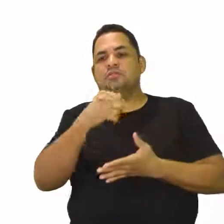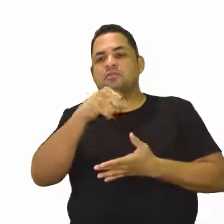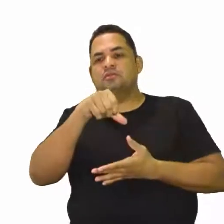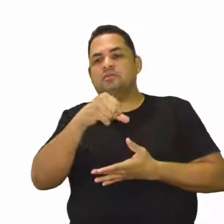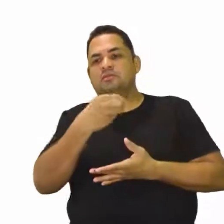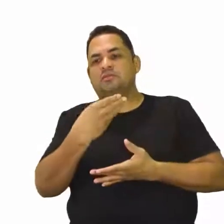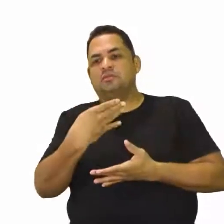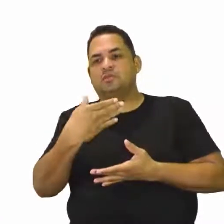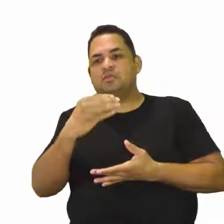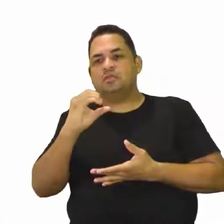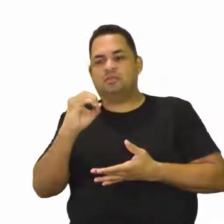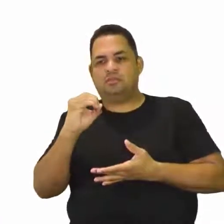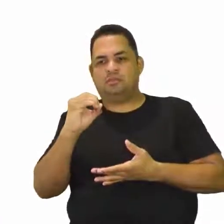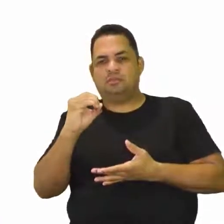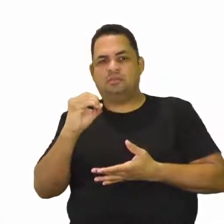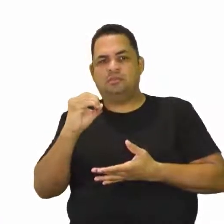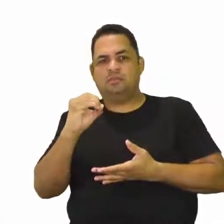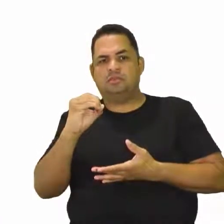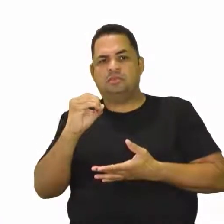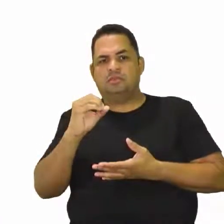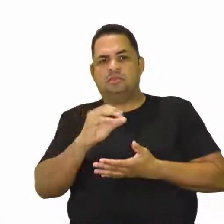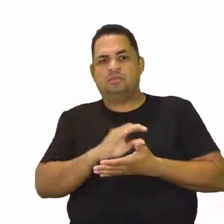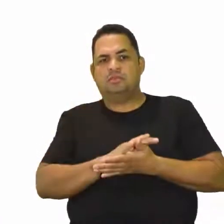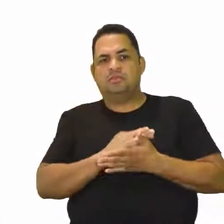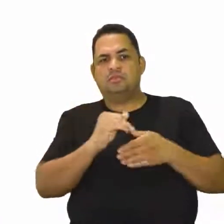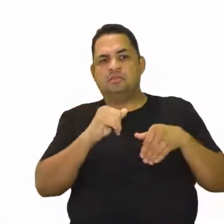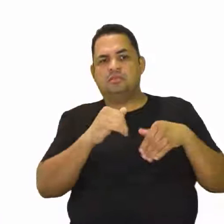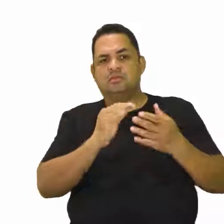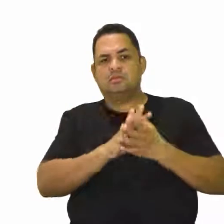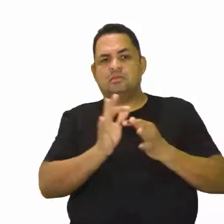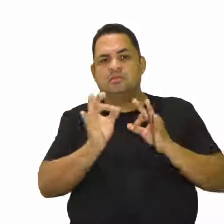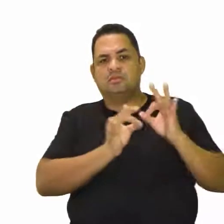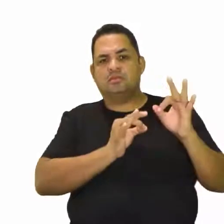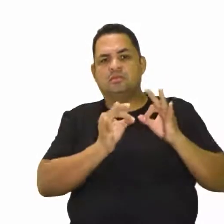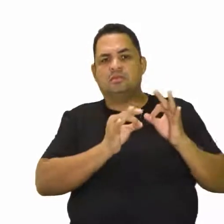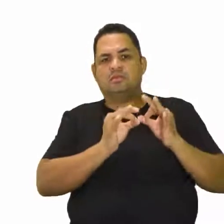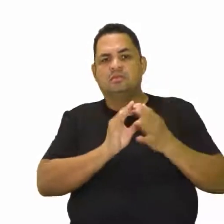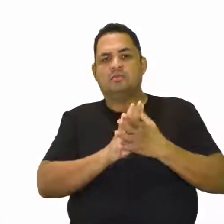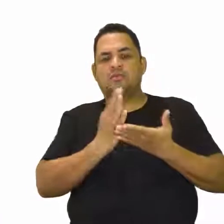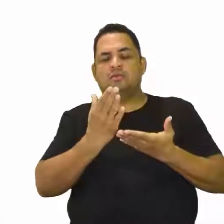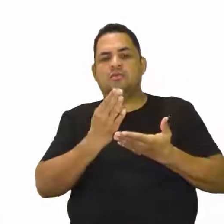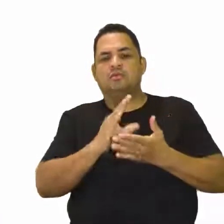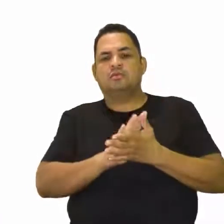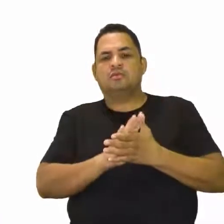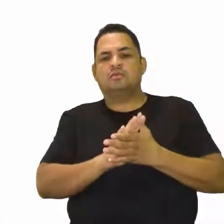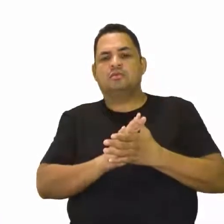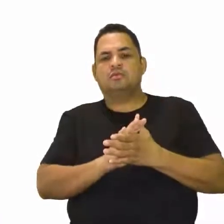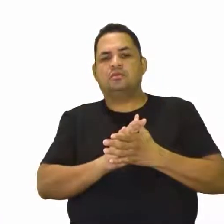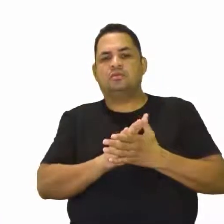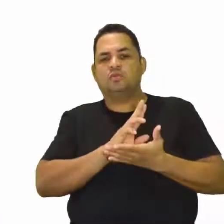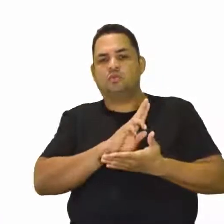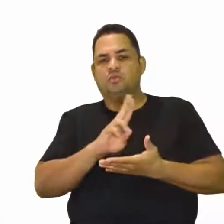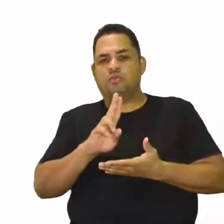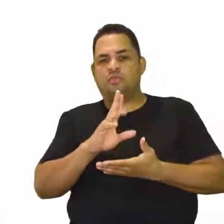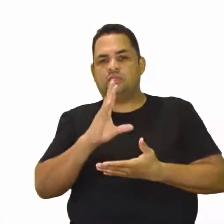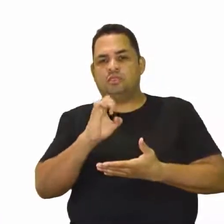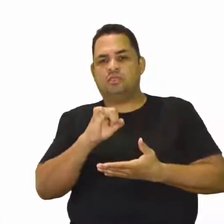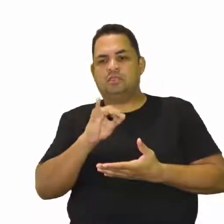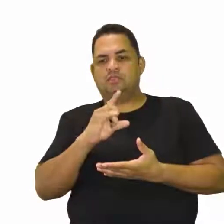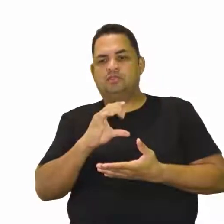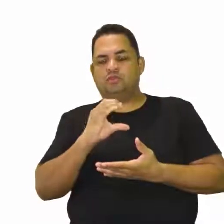de 1940 e a formação definitiva do chamado eixo. Agora